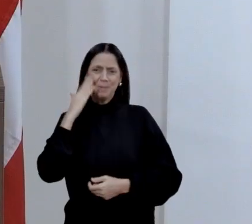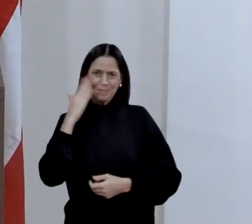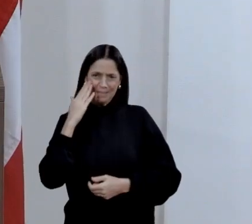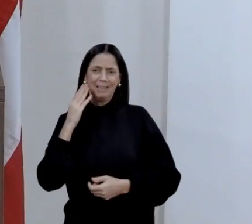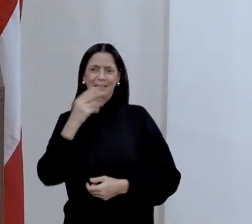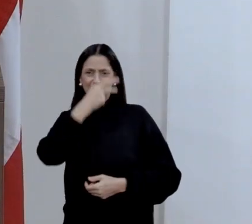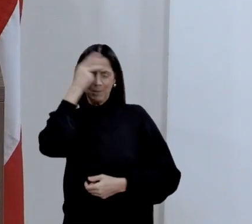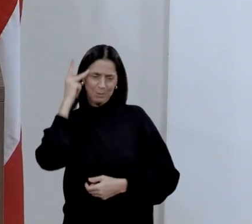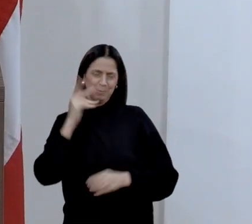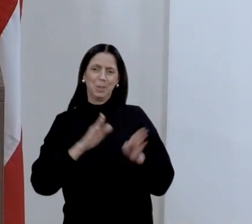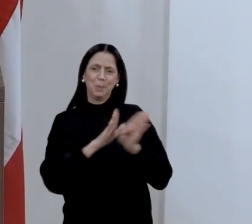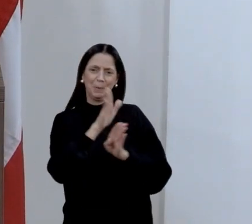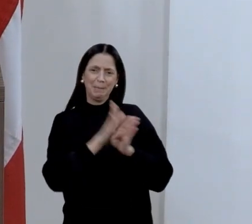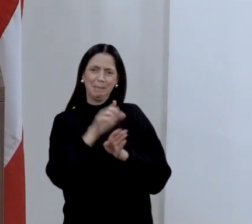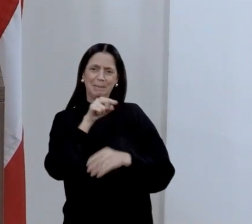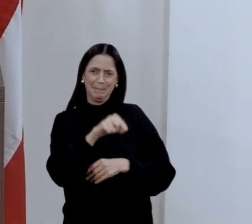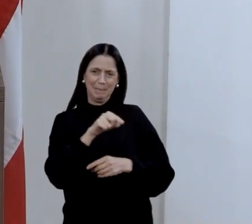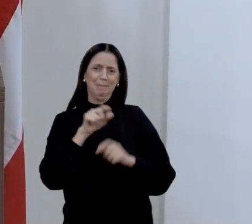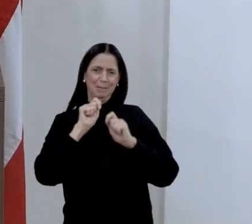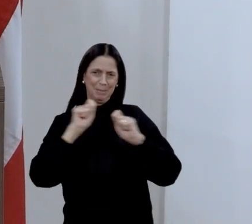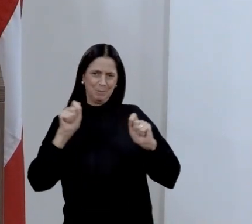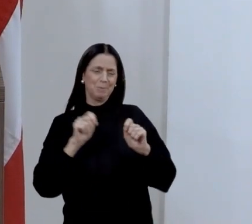da história